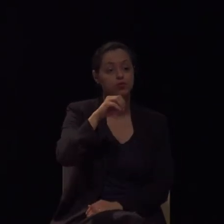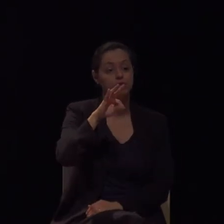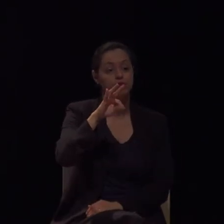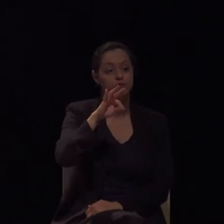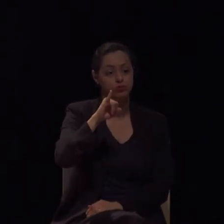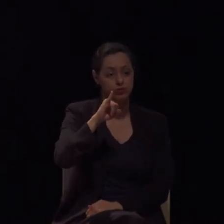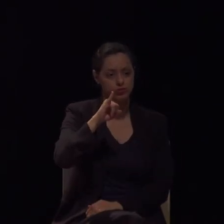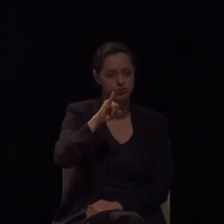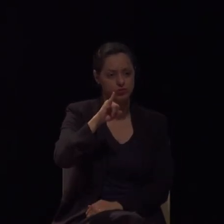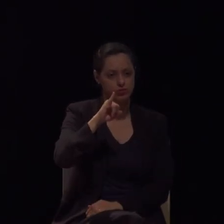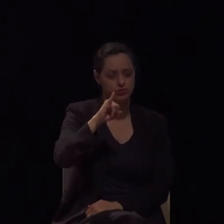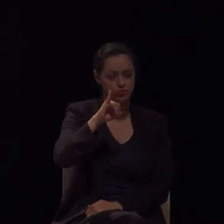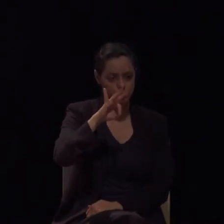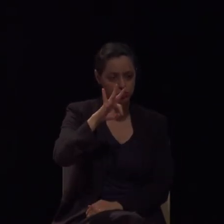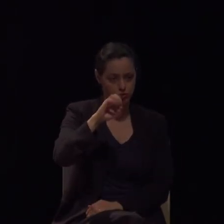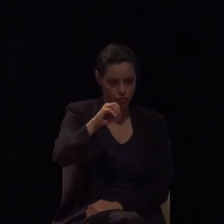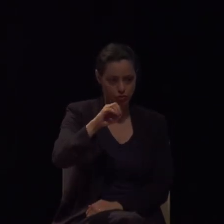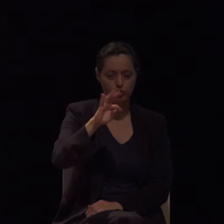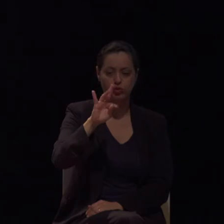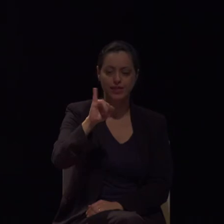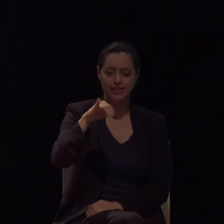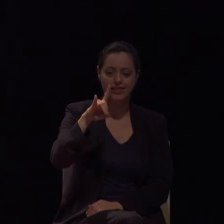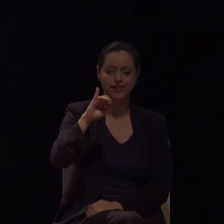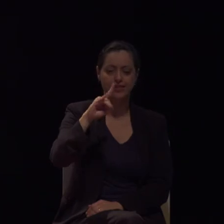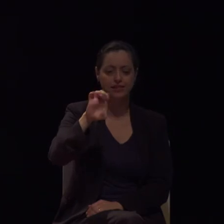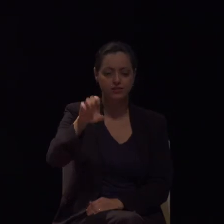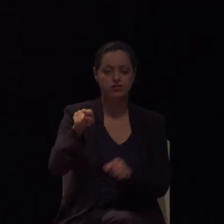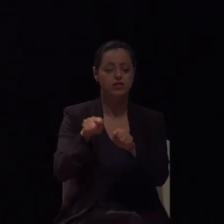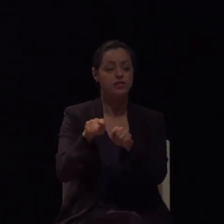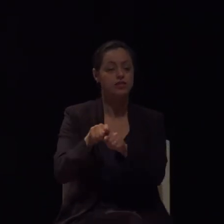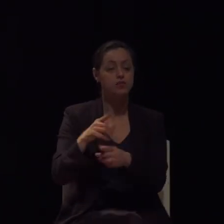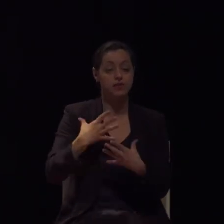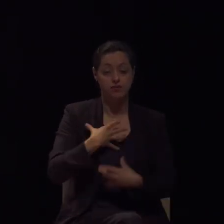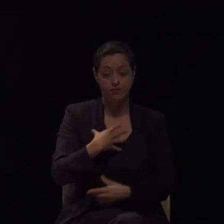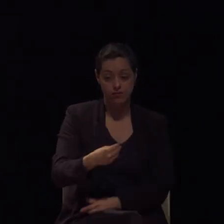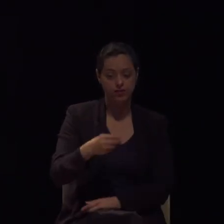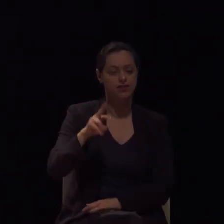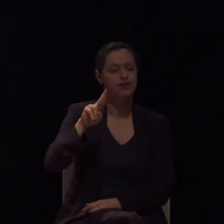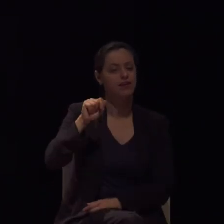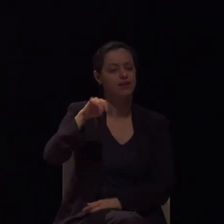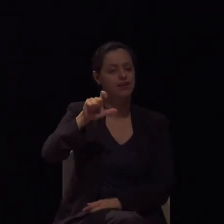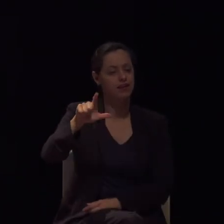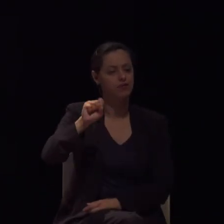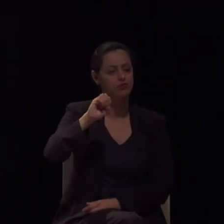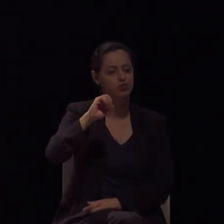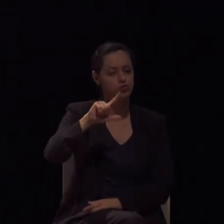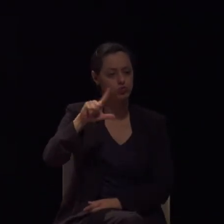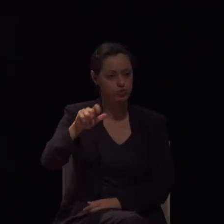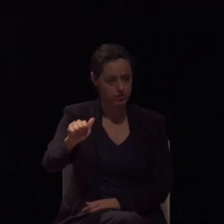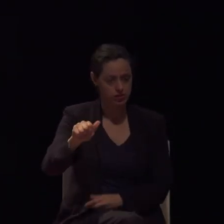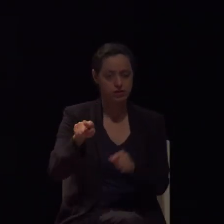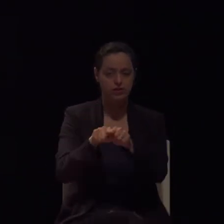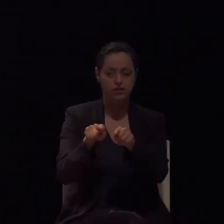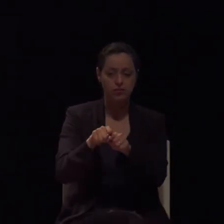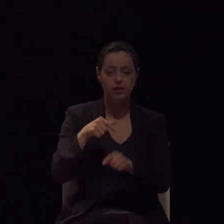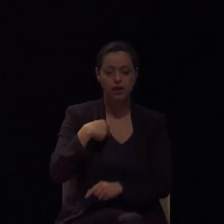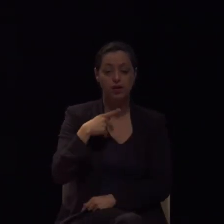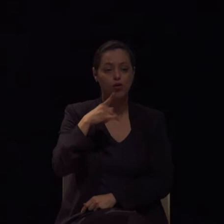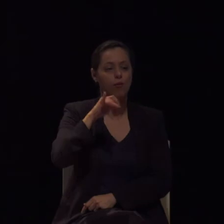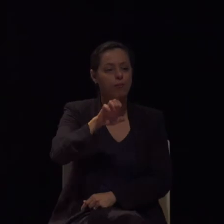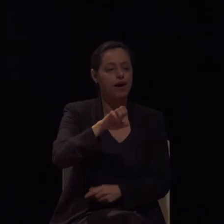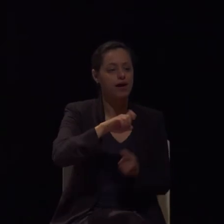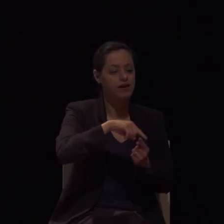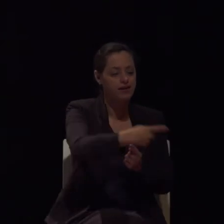trindade de souza e do seu do senhor lab cantor jorge de souza fez o pai de cinco